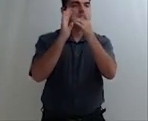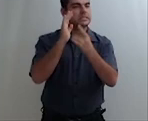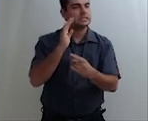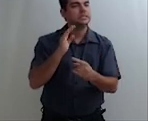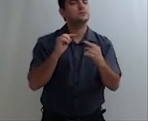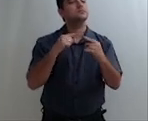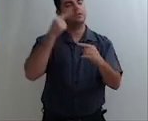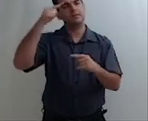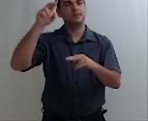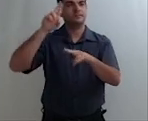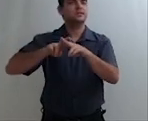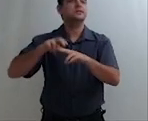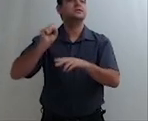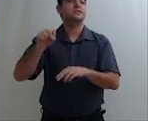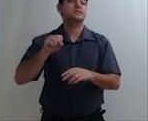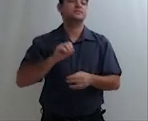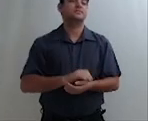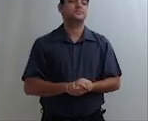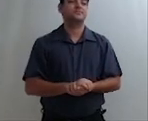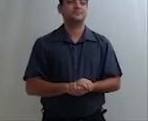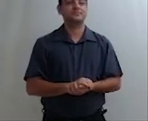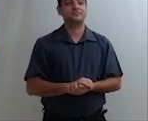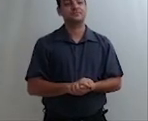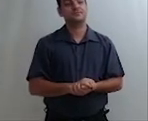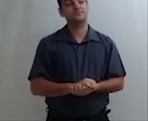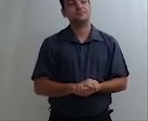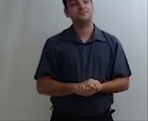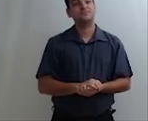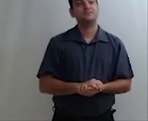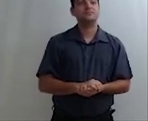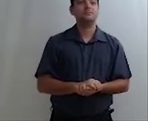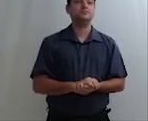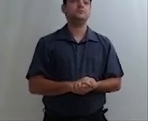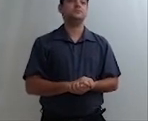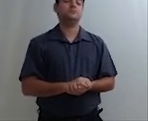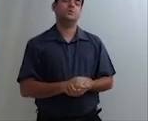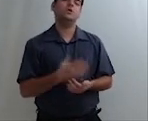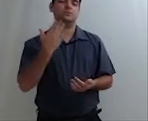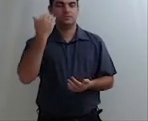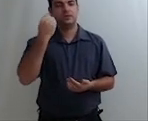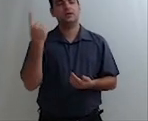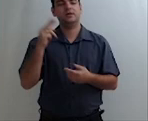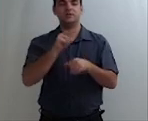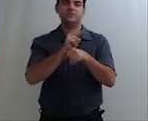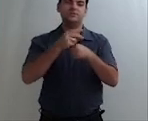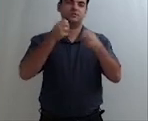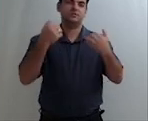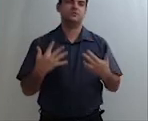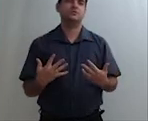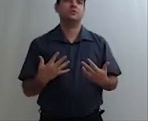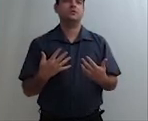decretação da prisão preventiva a defesa tratou da t venia a a a temática como